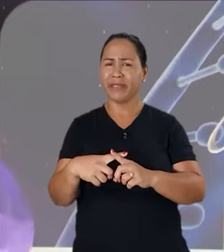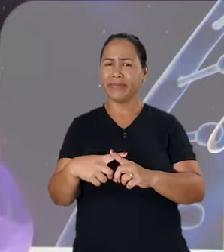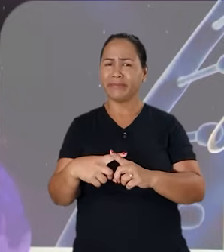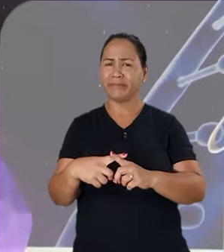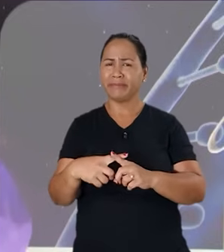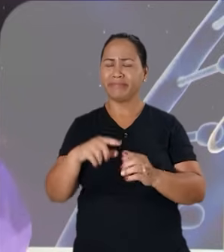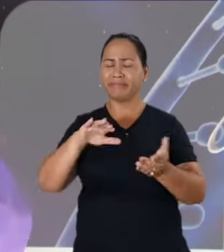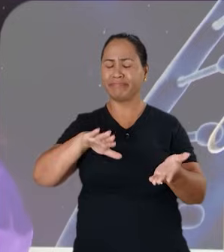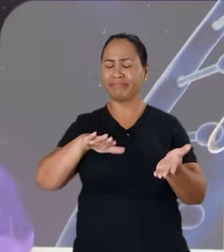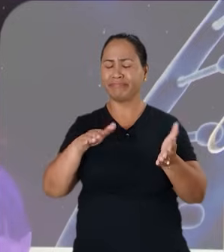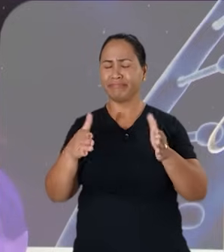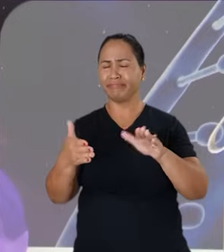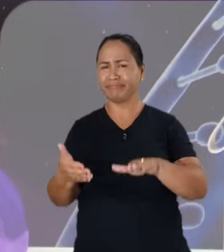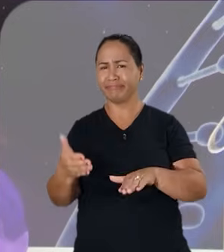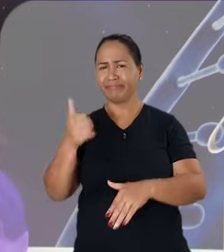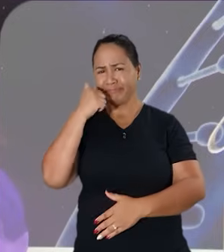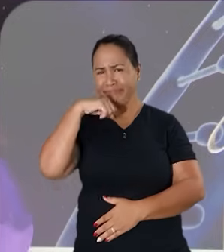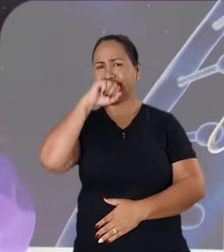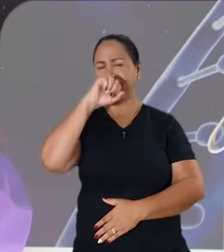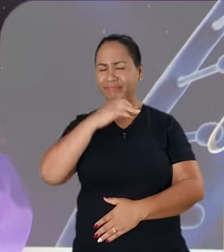E depois que minha mãe se foi